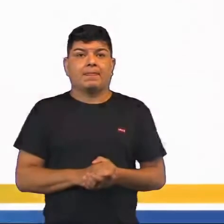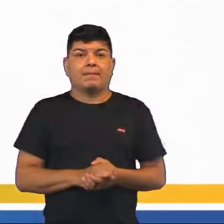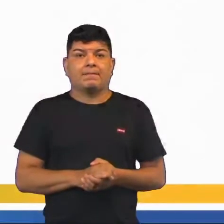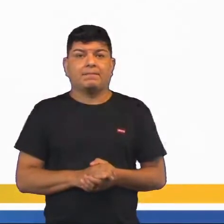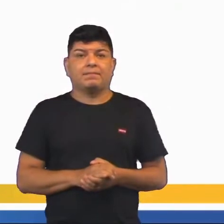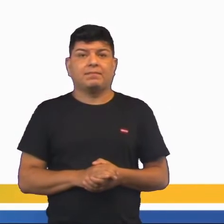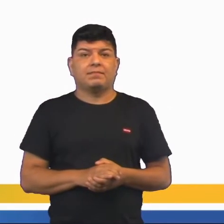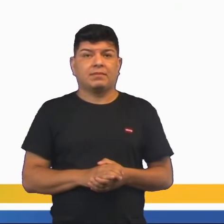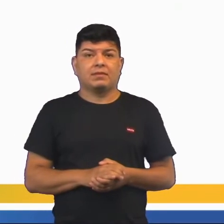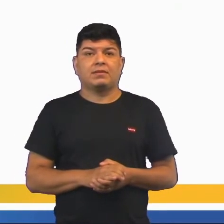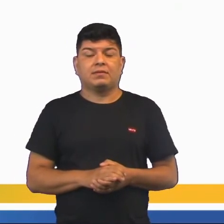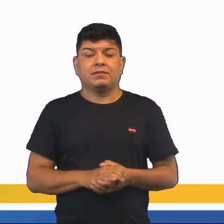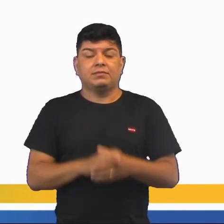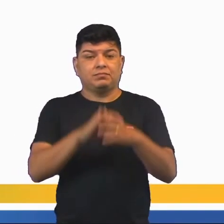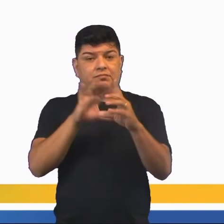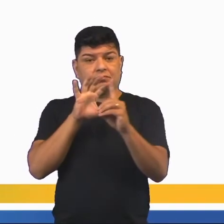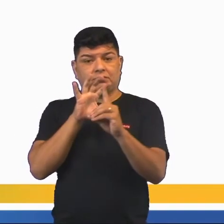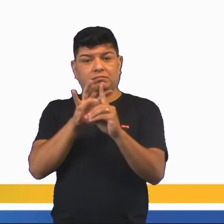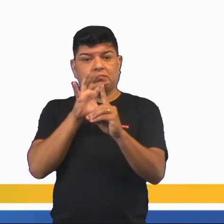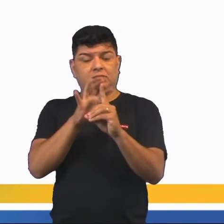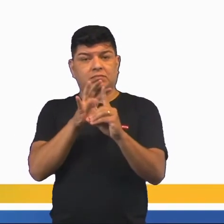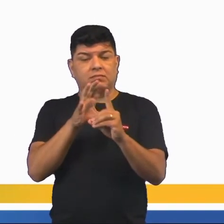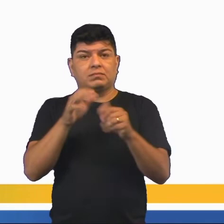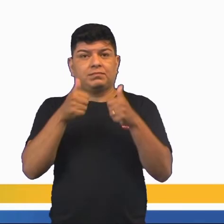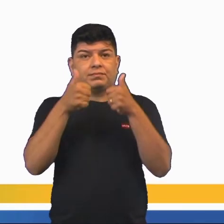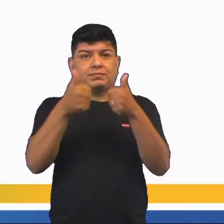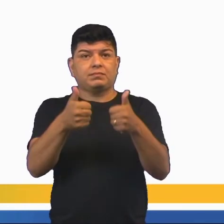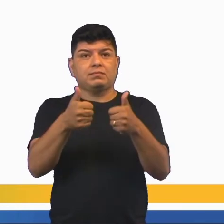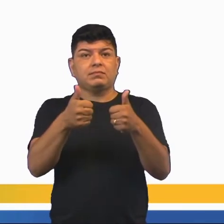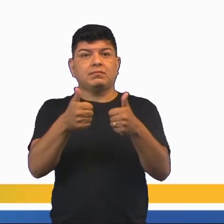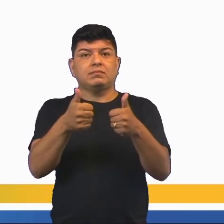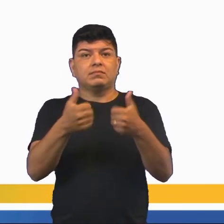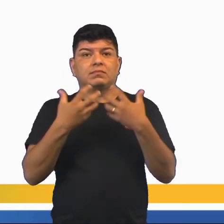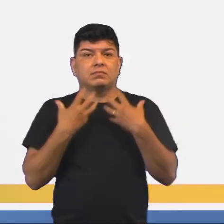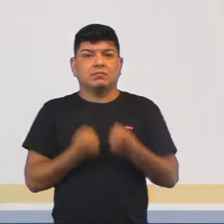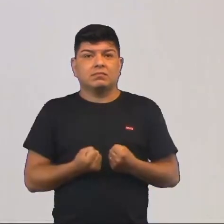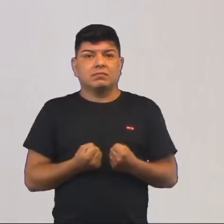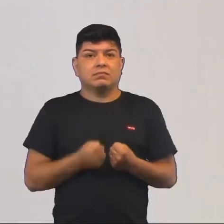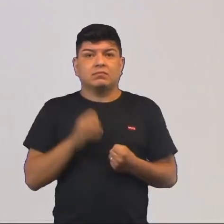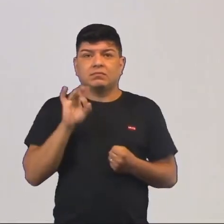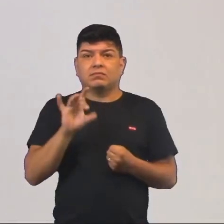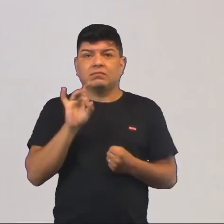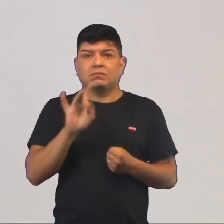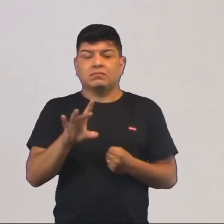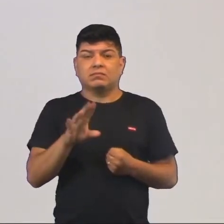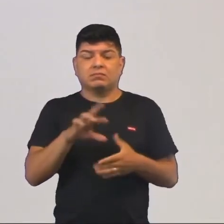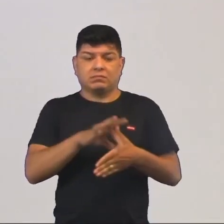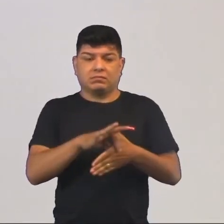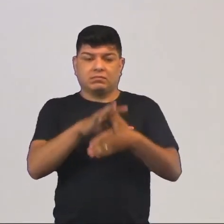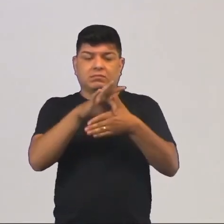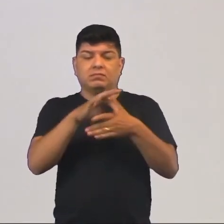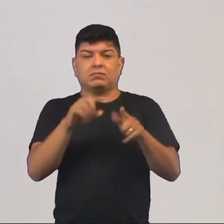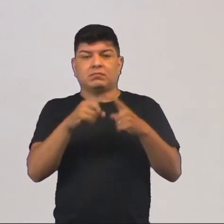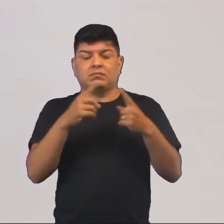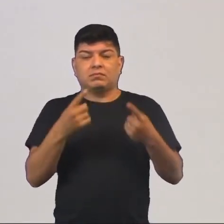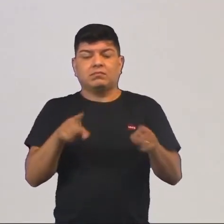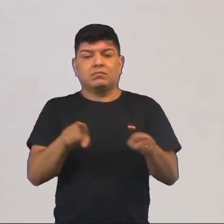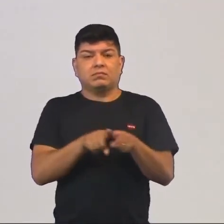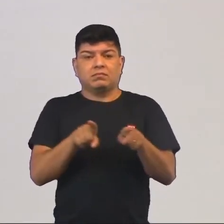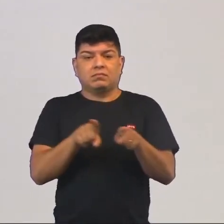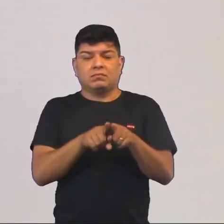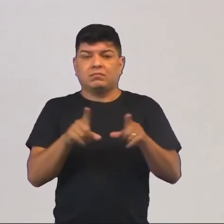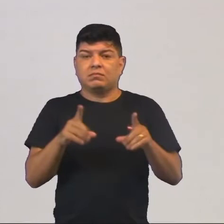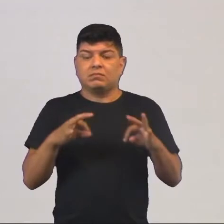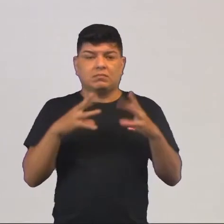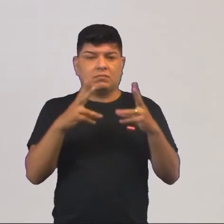uma oferta de influência positiva de seus adeptos. Não somente os líderes, mas também